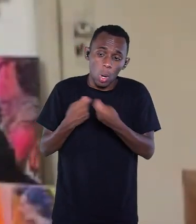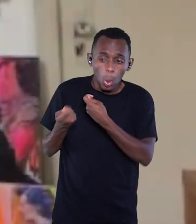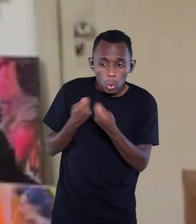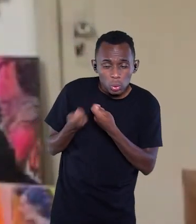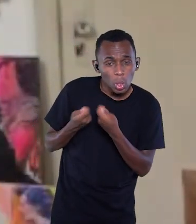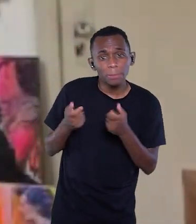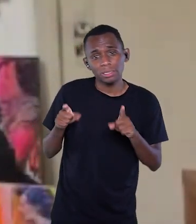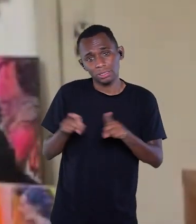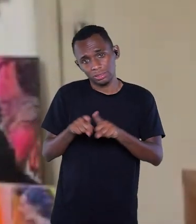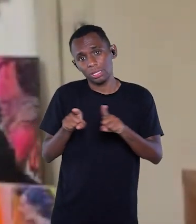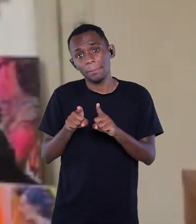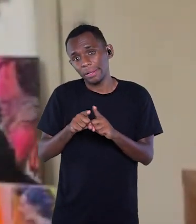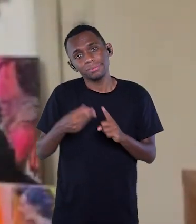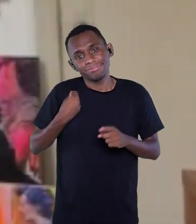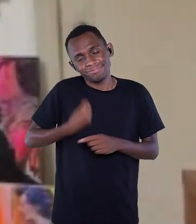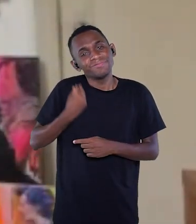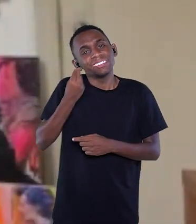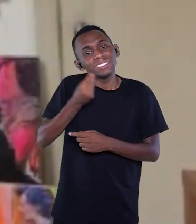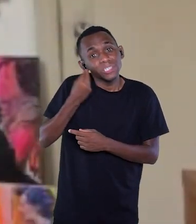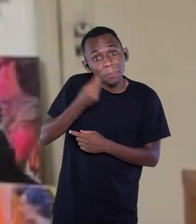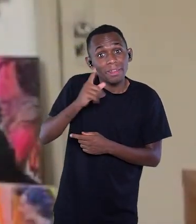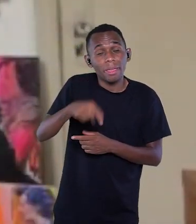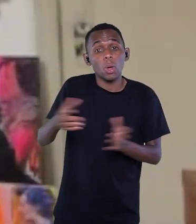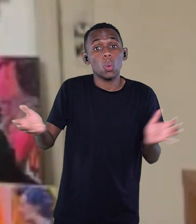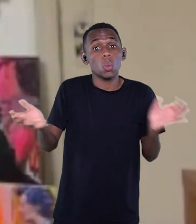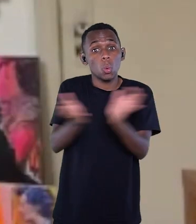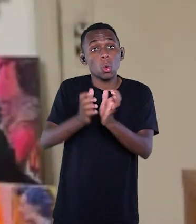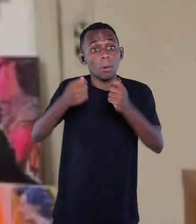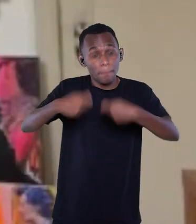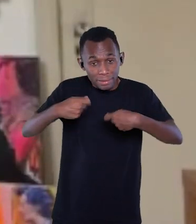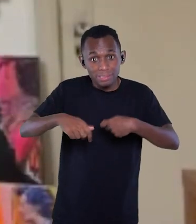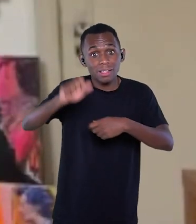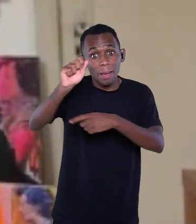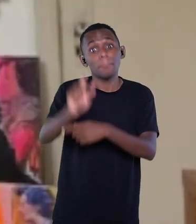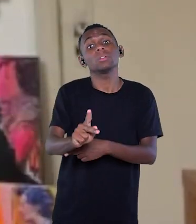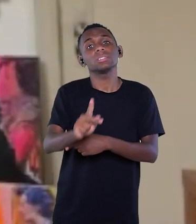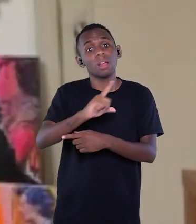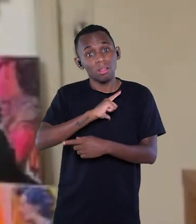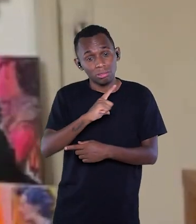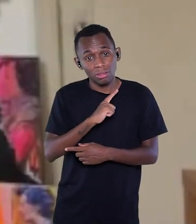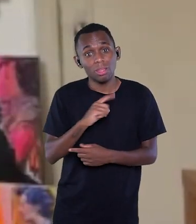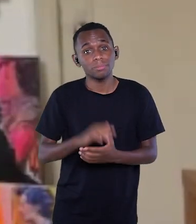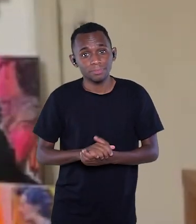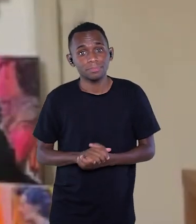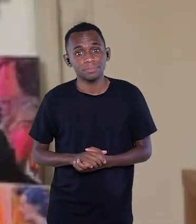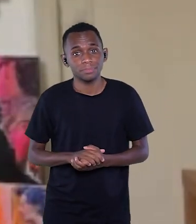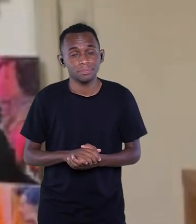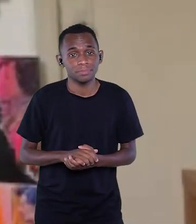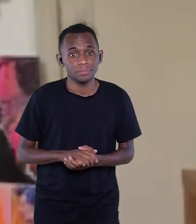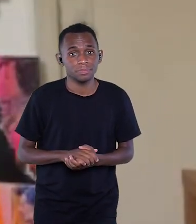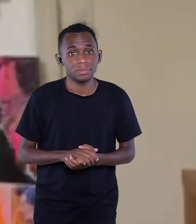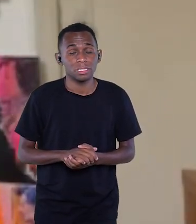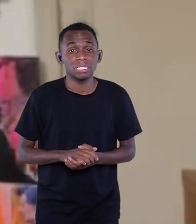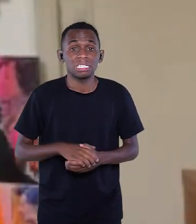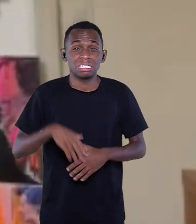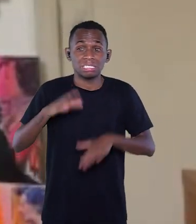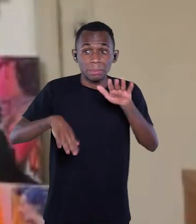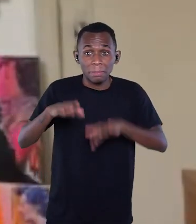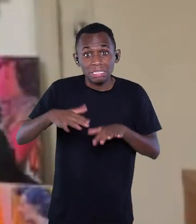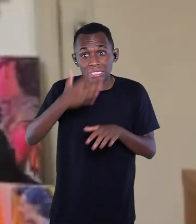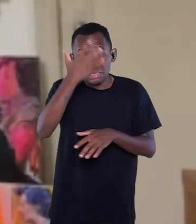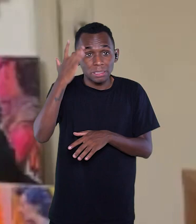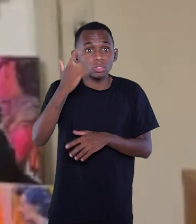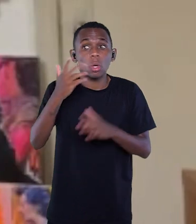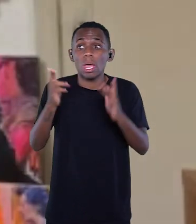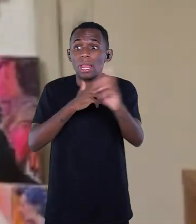vida, faz com uma pessoa. Então, é um grupo que precisa de aposentadoria. Às vezes, essa pessoa não tem